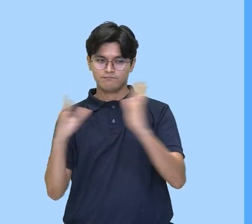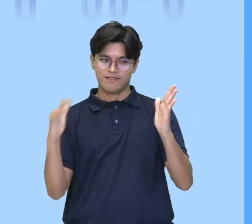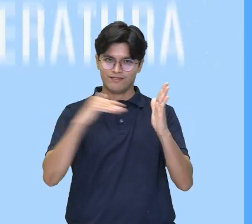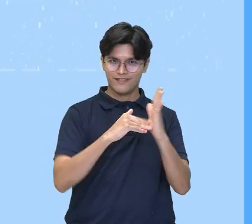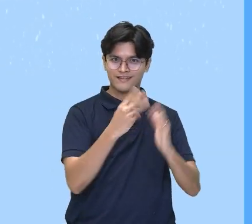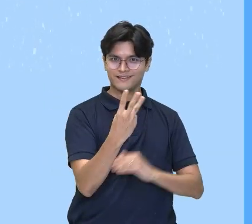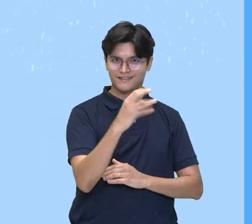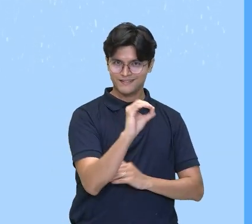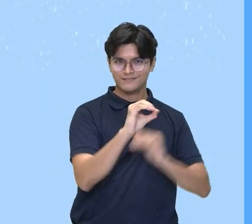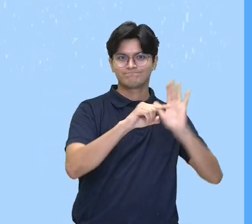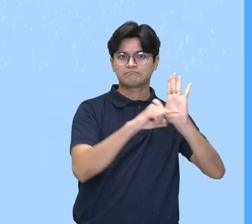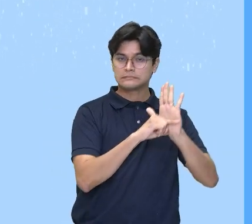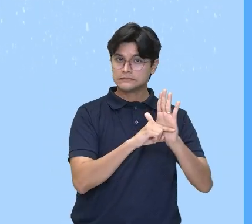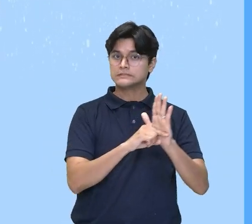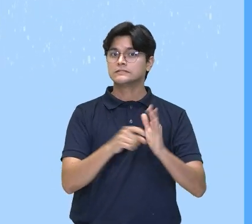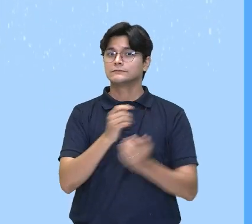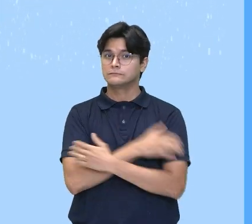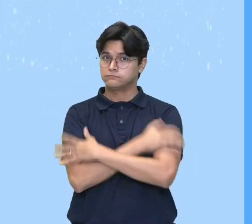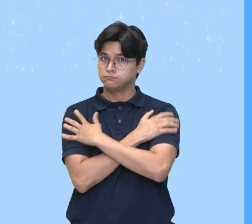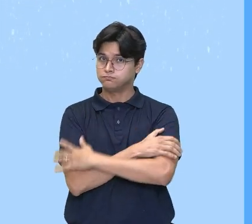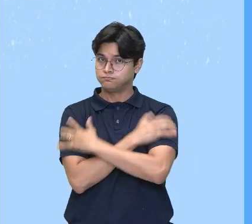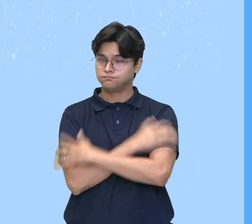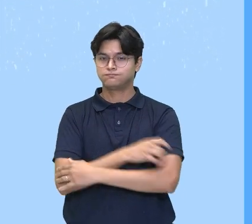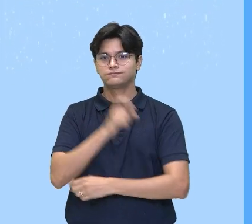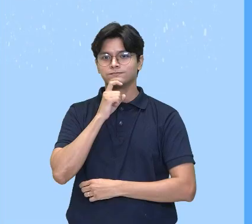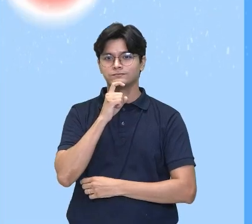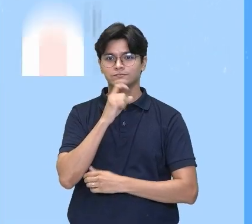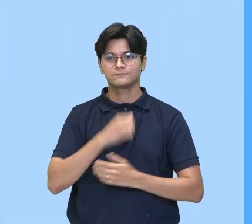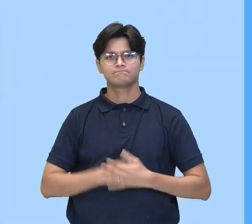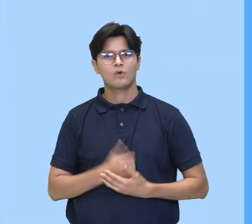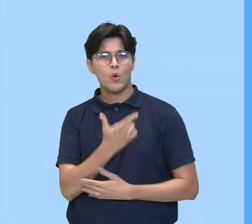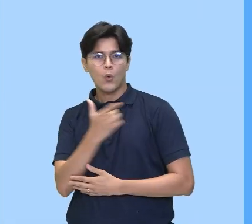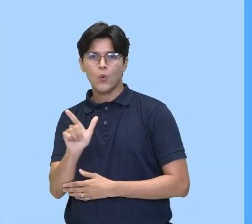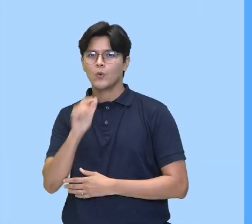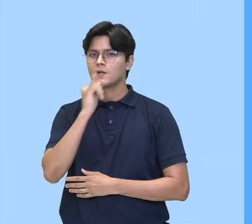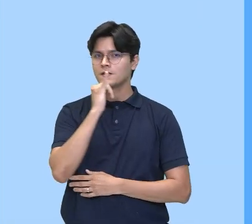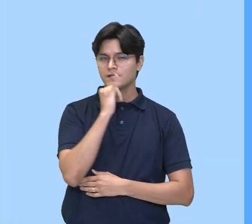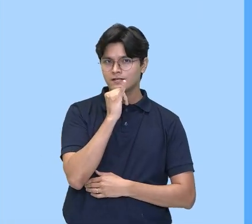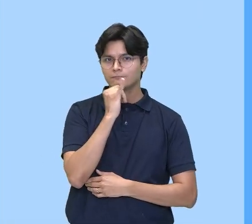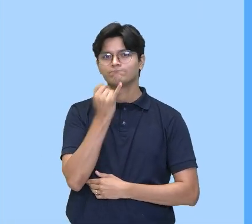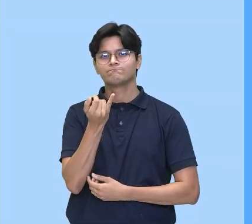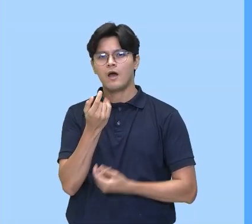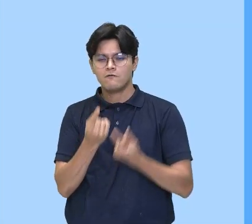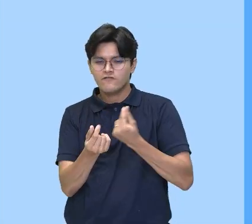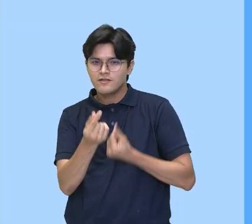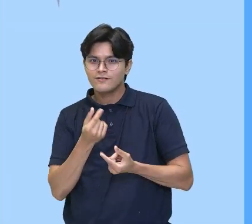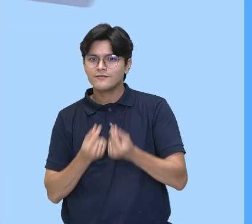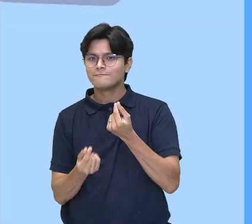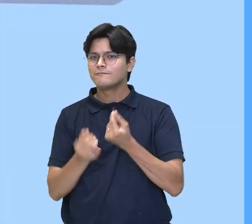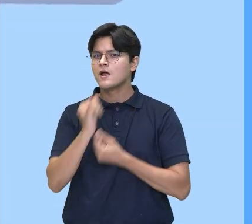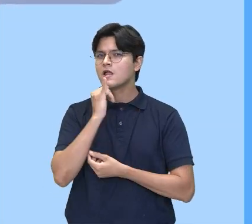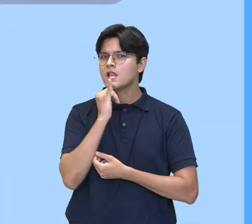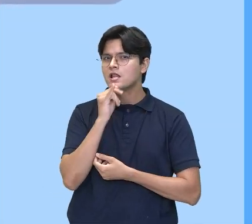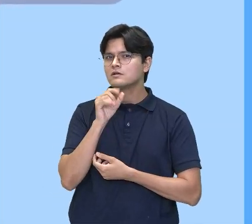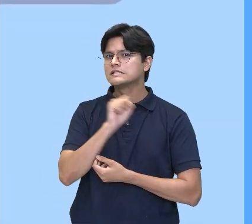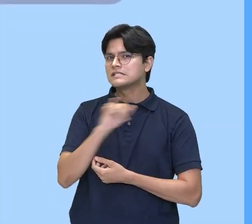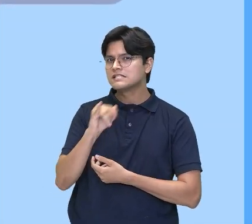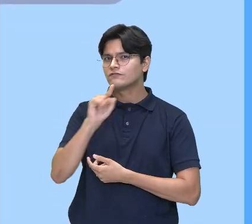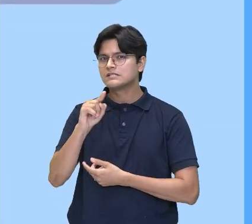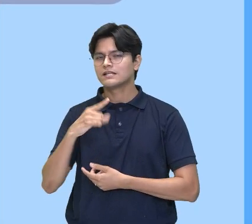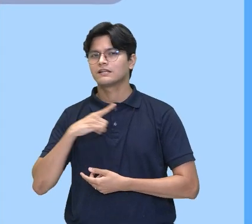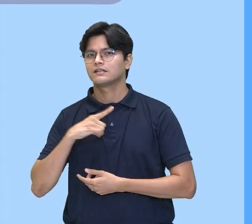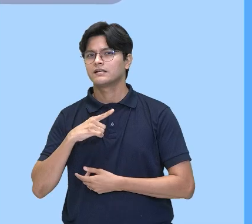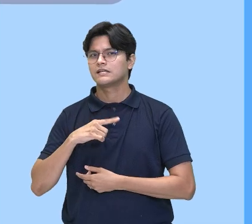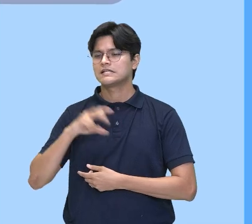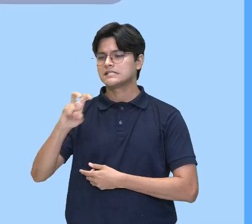negativos. Que frio, hein? Outro exemplo é nas finanças. Suponha que você tenha R$ 50 em